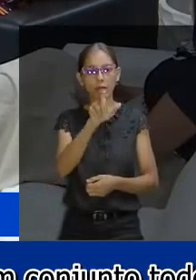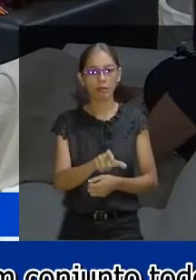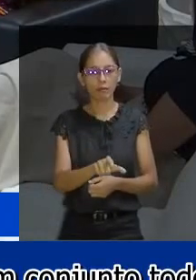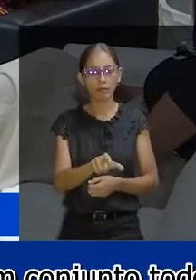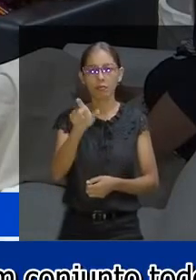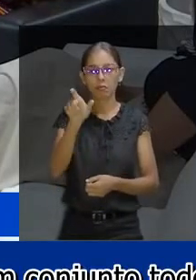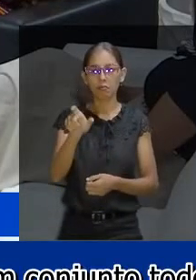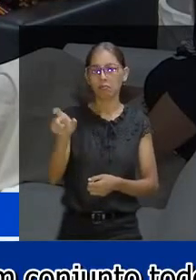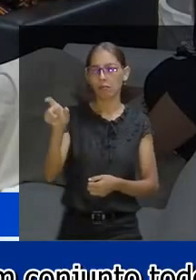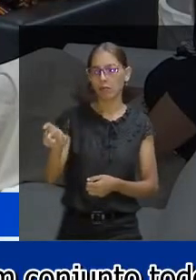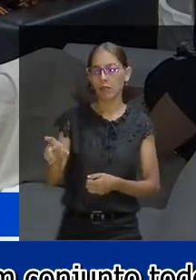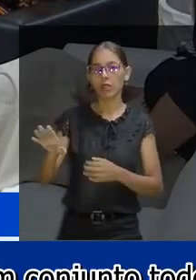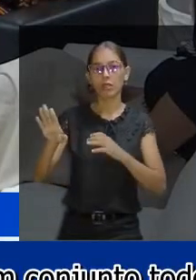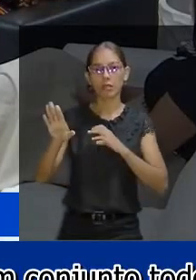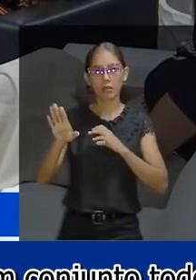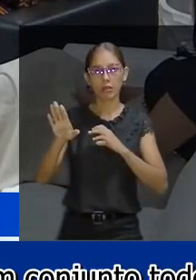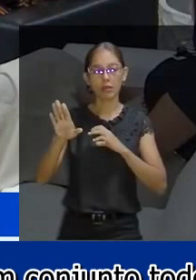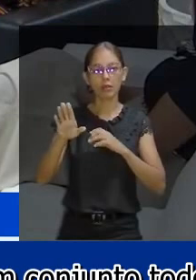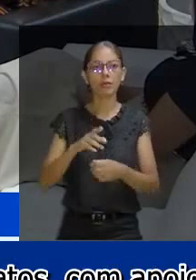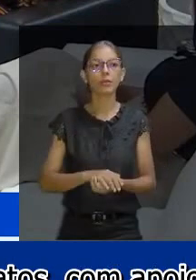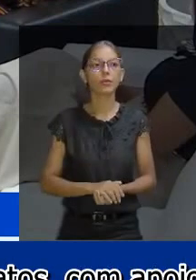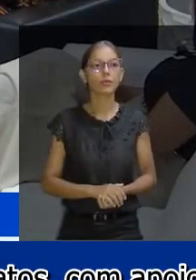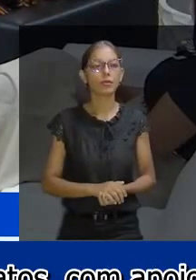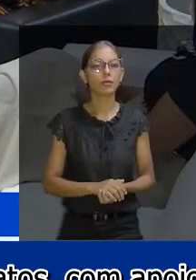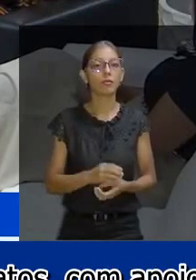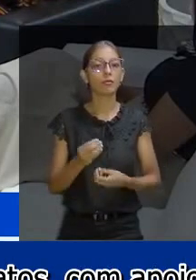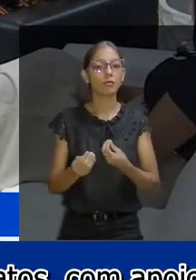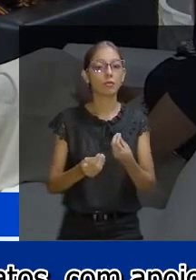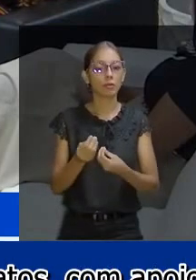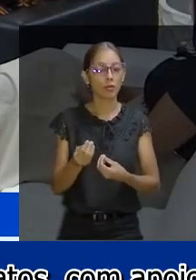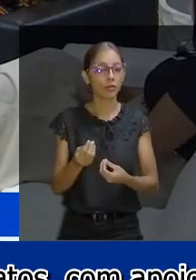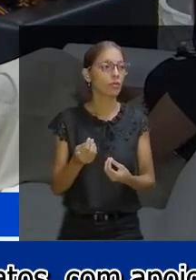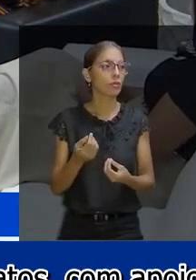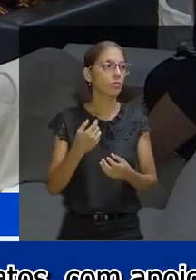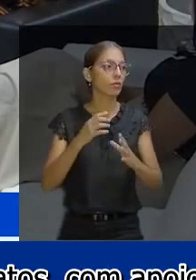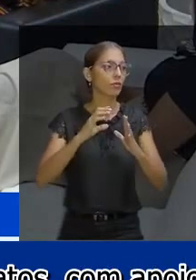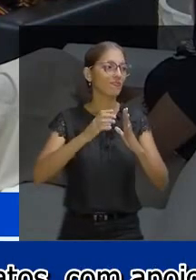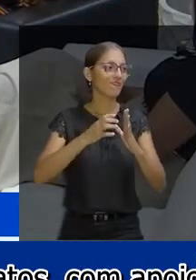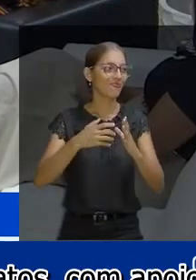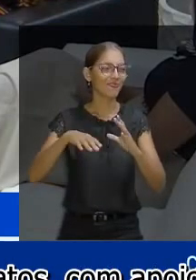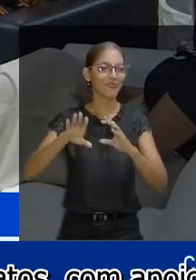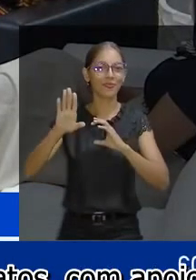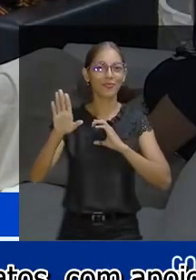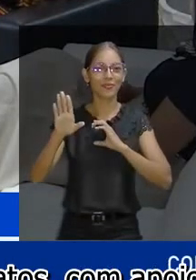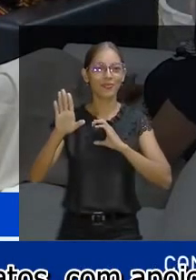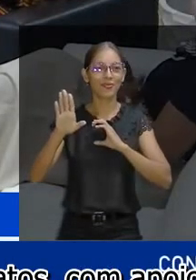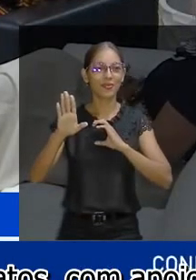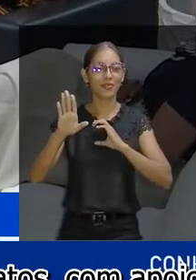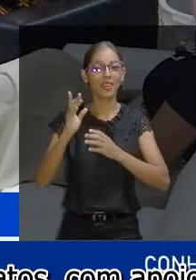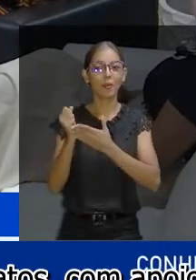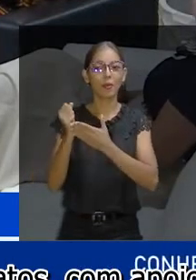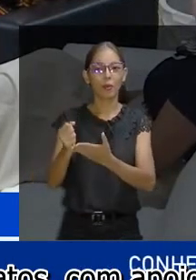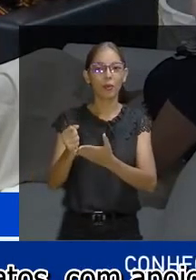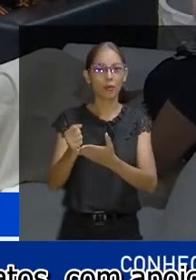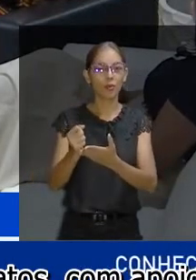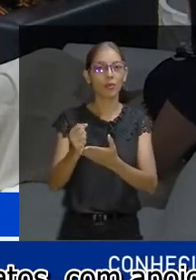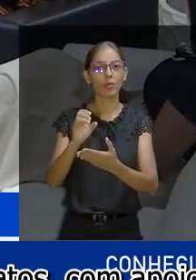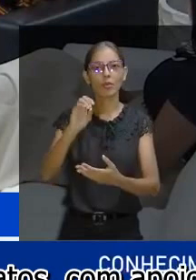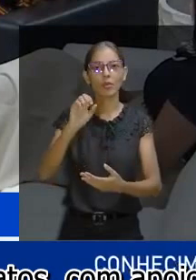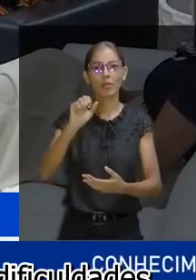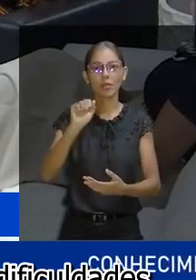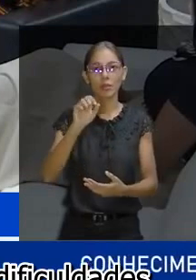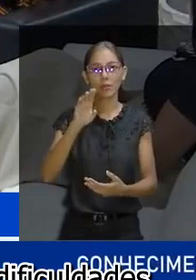em conjunto, todos, principalmente os maiores interessados, os partidos e candidatos, com o apoio na OAB,